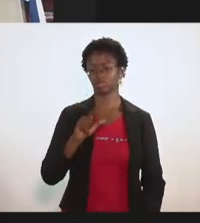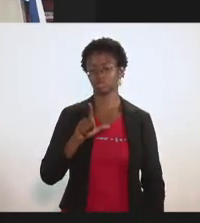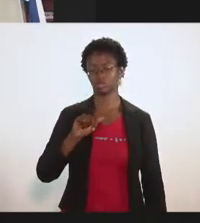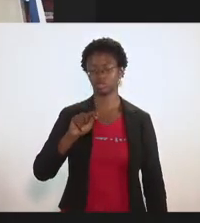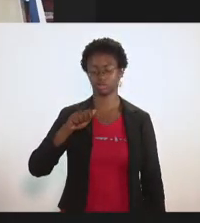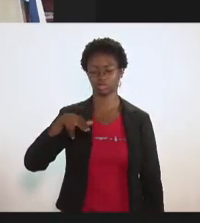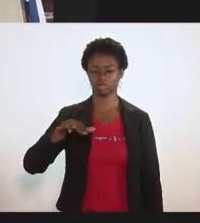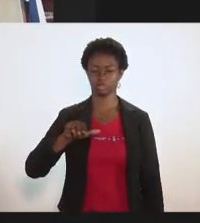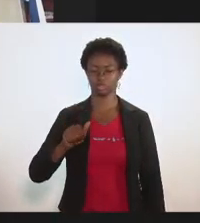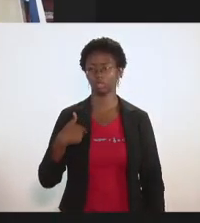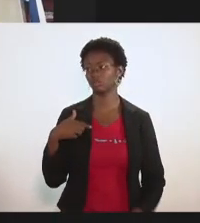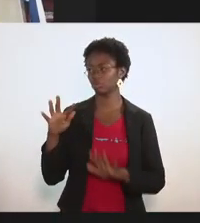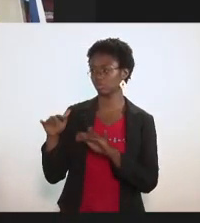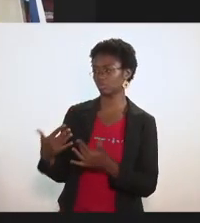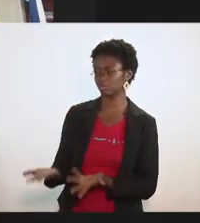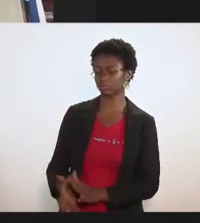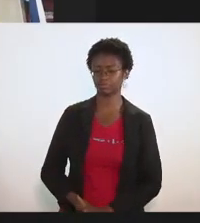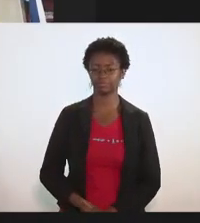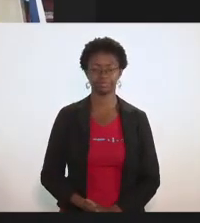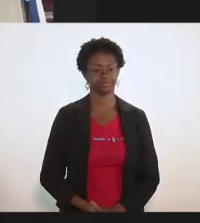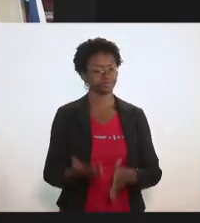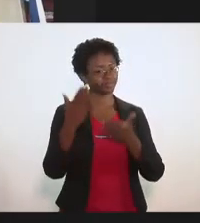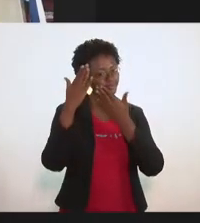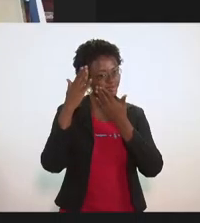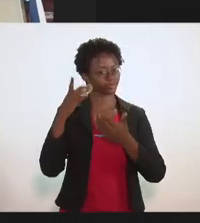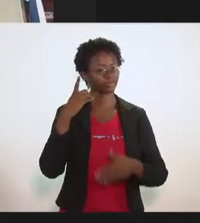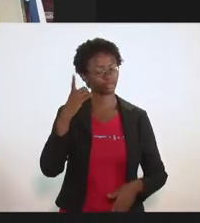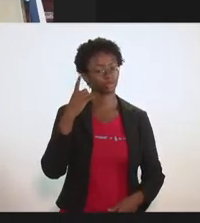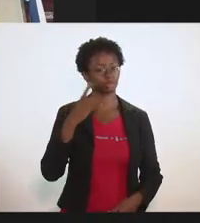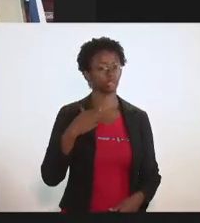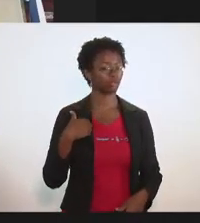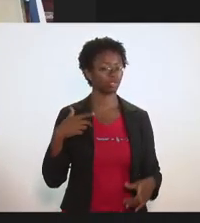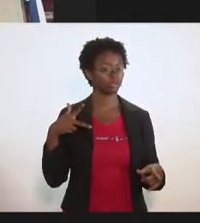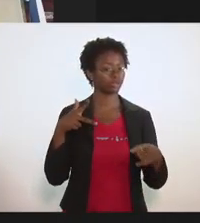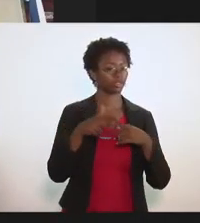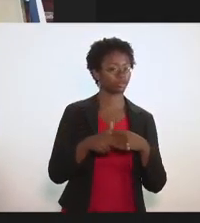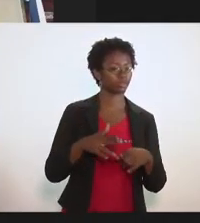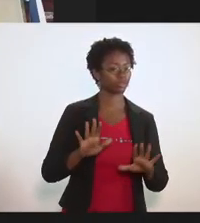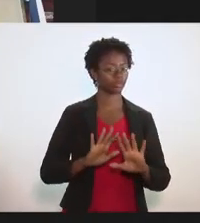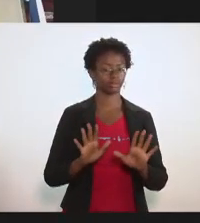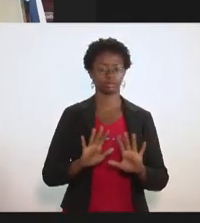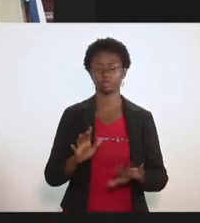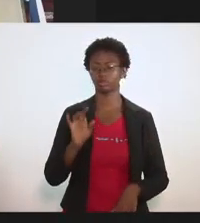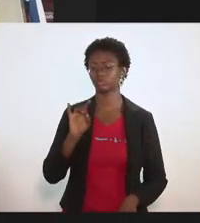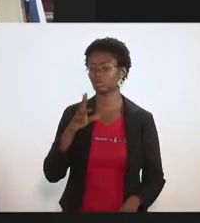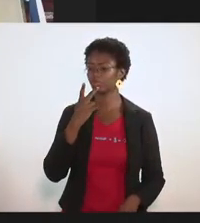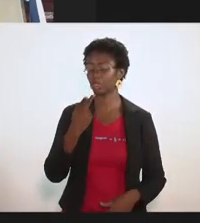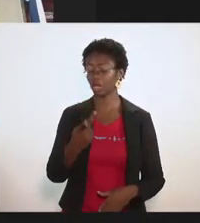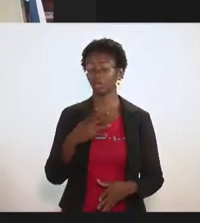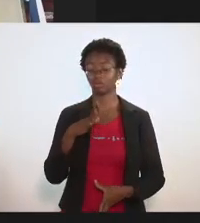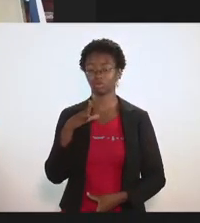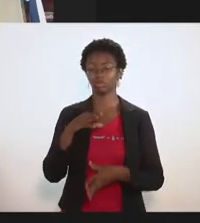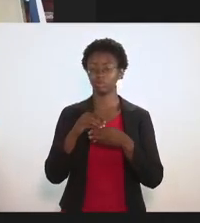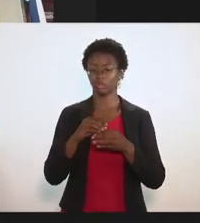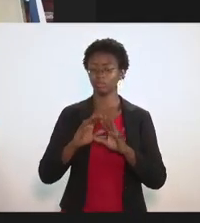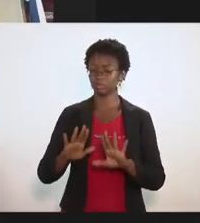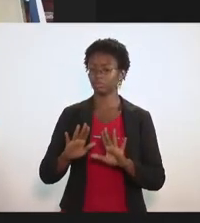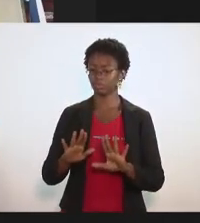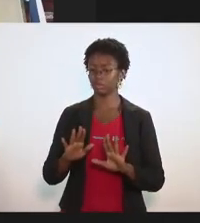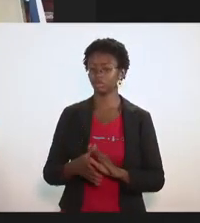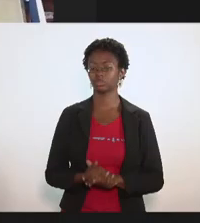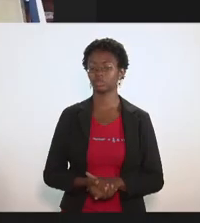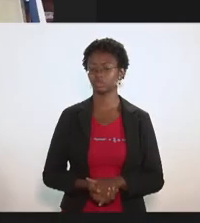que vai desconhecer o processo religioso, cultural do nosso país e do nosso Estado. Mas eu acho que é um